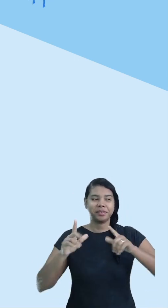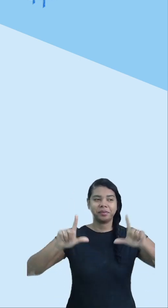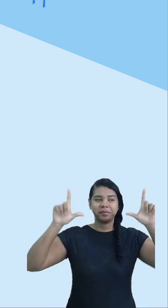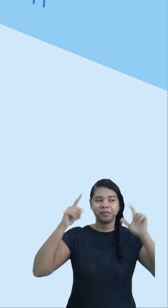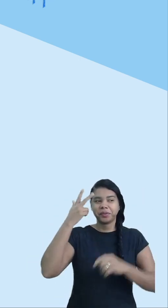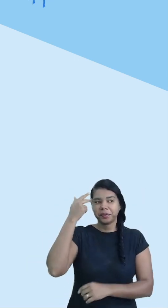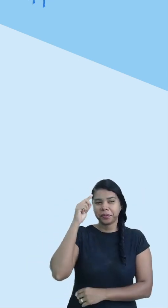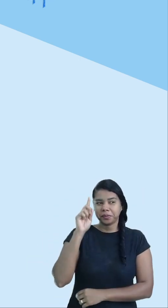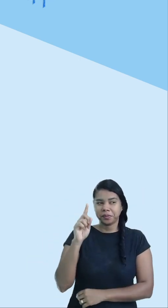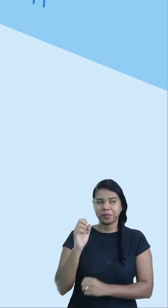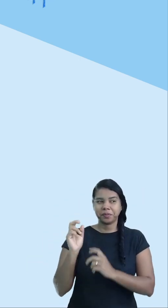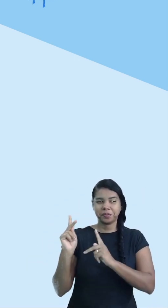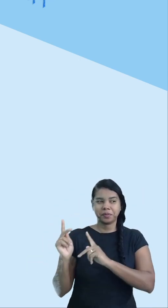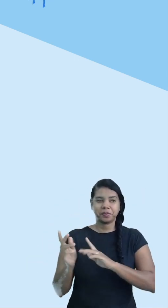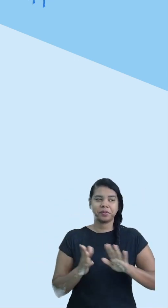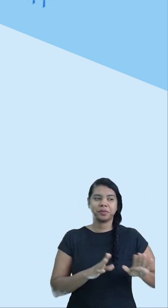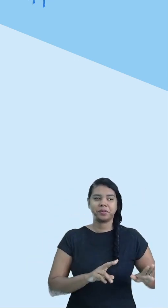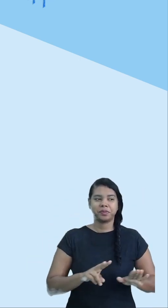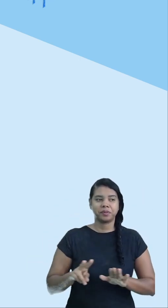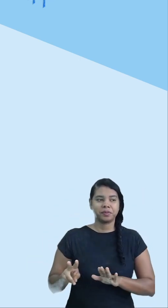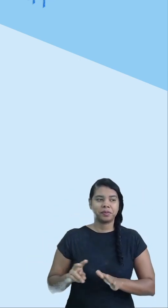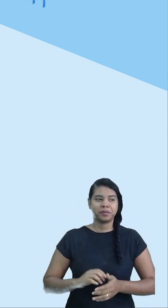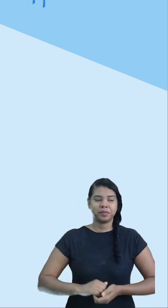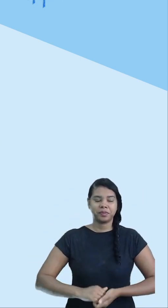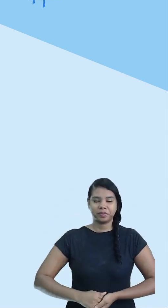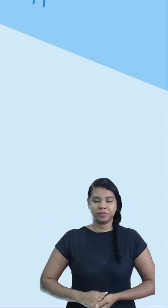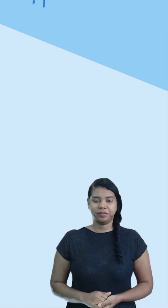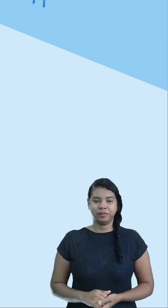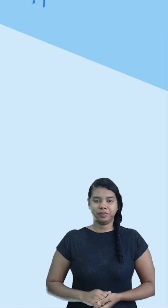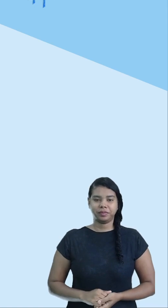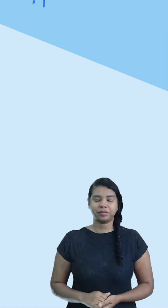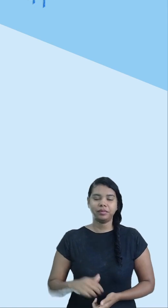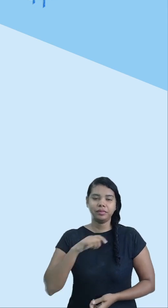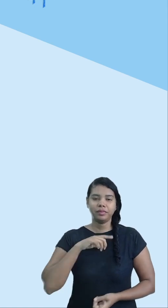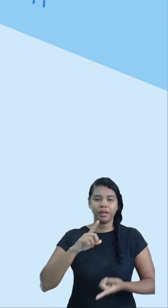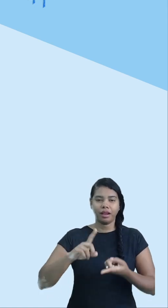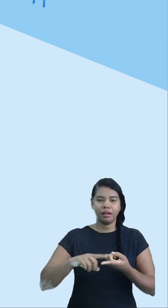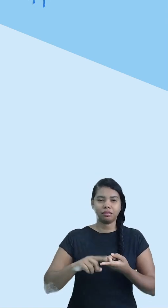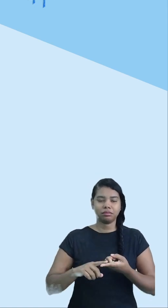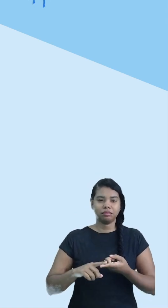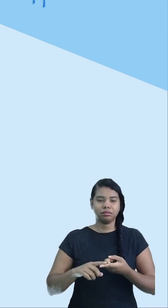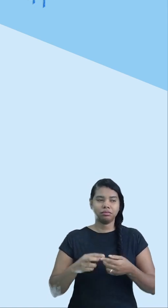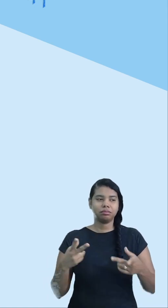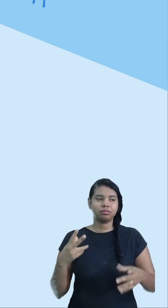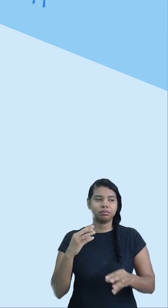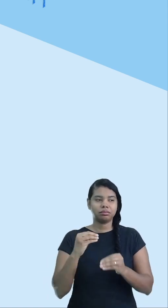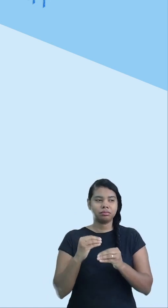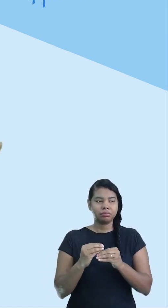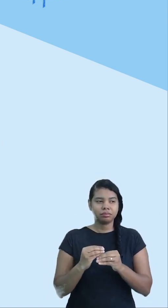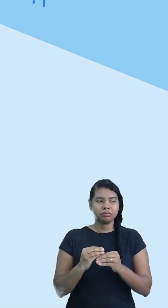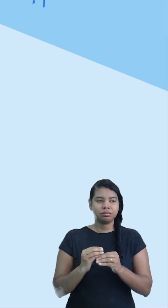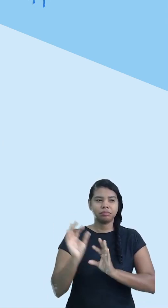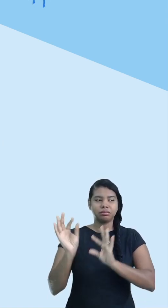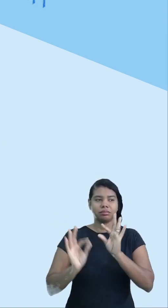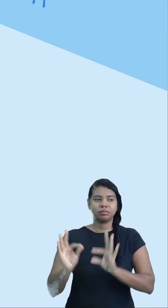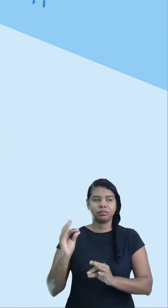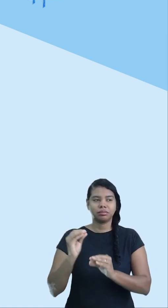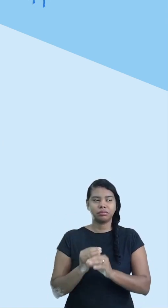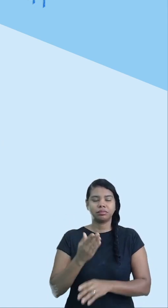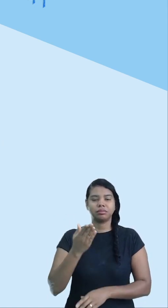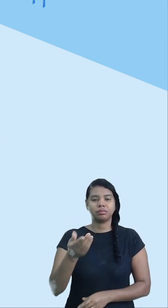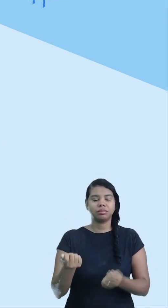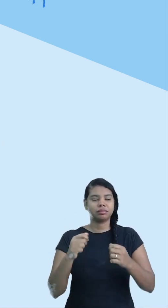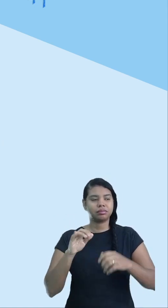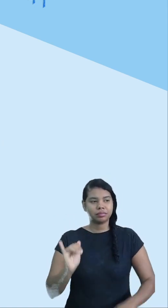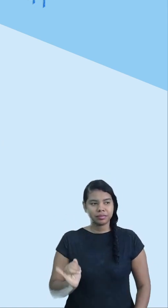dia. Ó, na segunda semana a gente teve uma aulinha massa e agora a gente vai ter também bem pontual para que vocês possam também